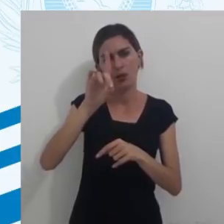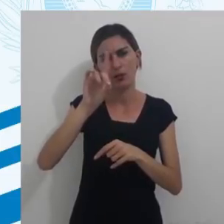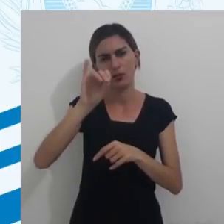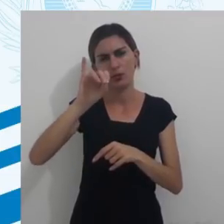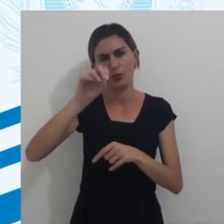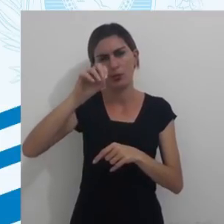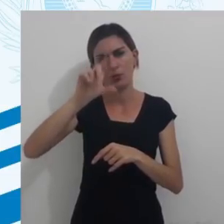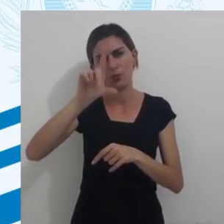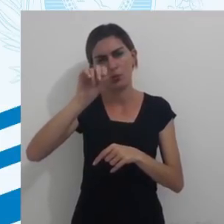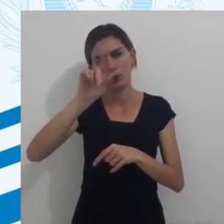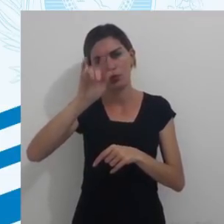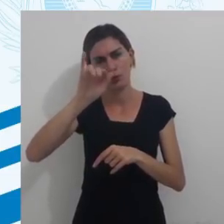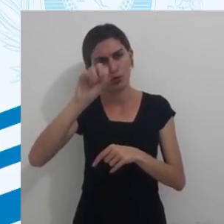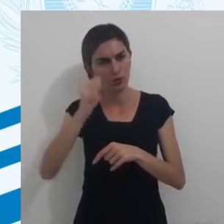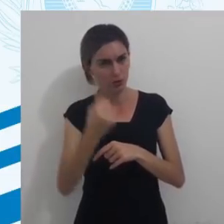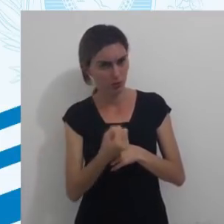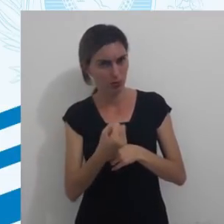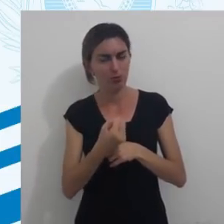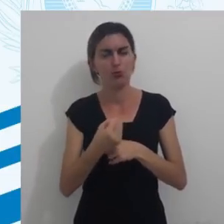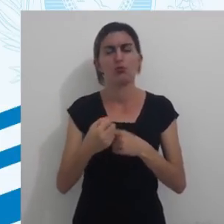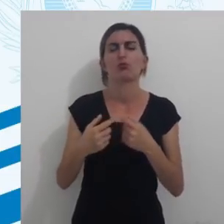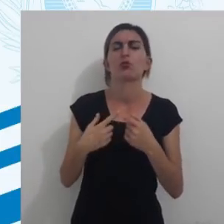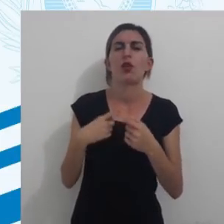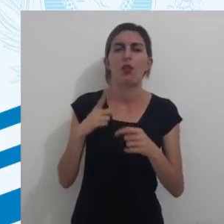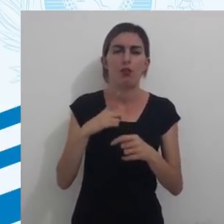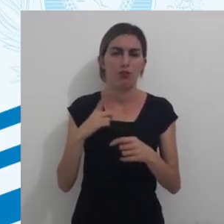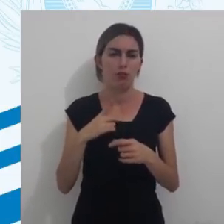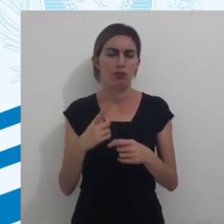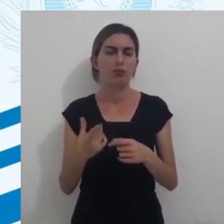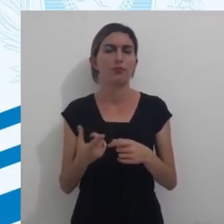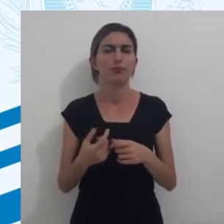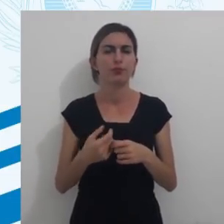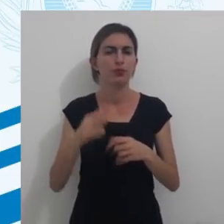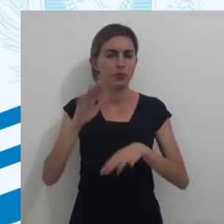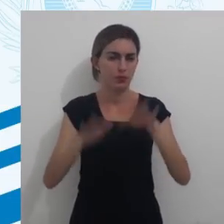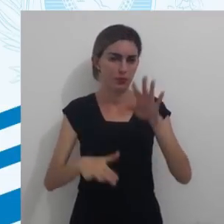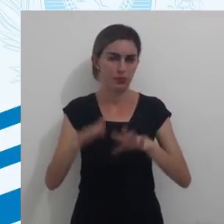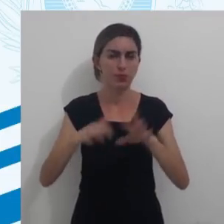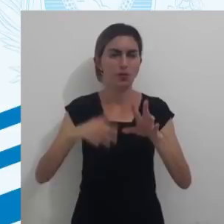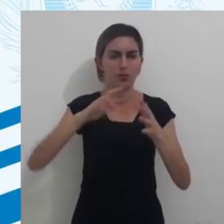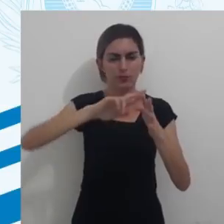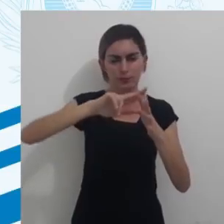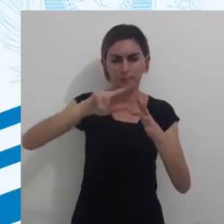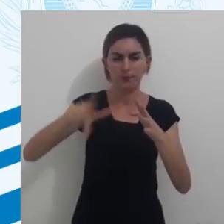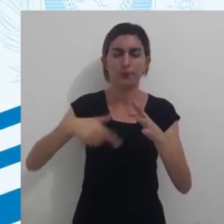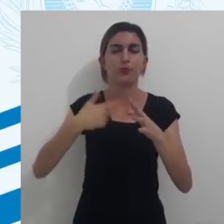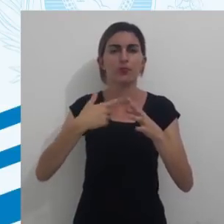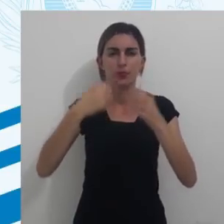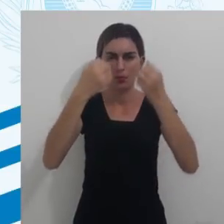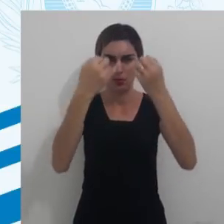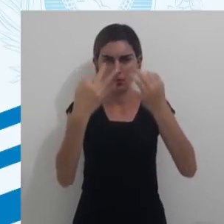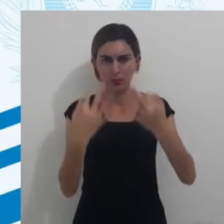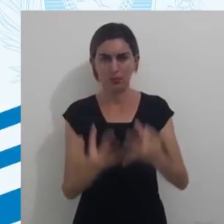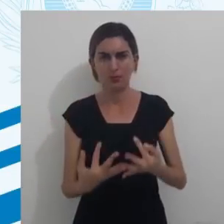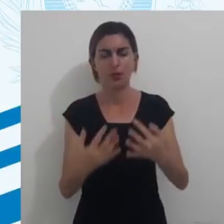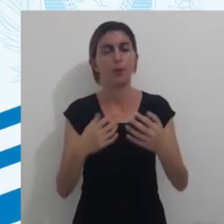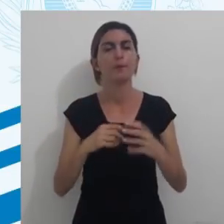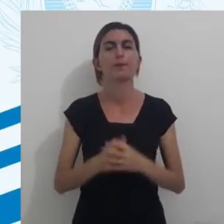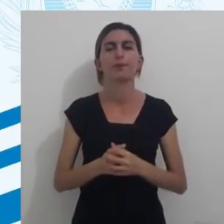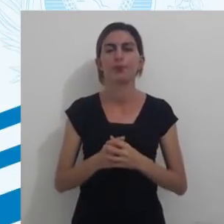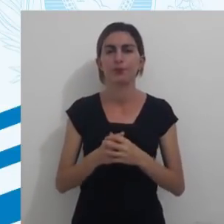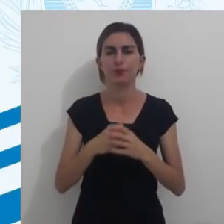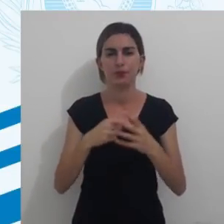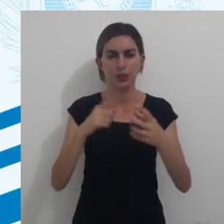aí métodos de redução de exposição à radiação. Os métodos que são descritos são